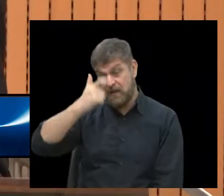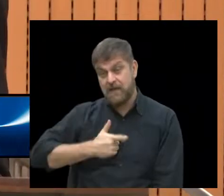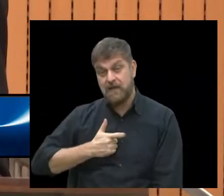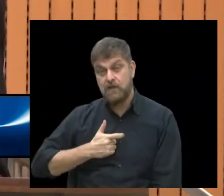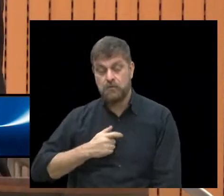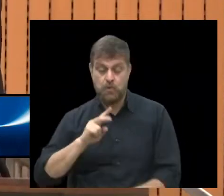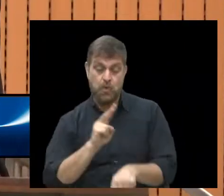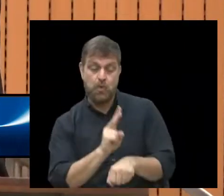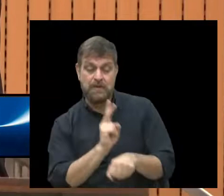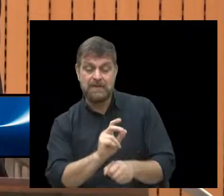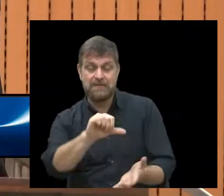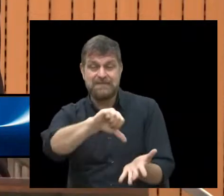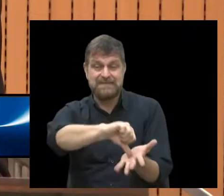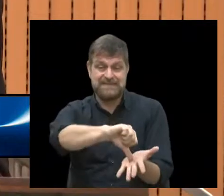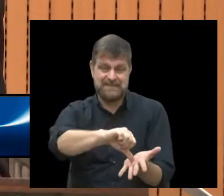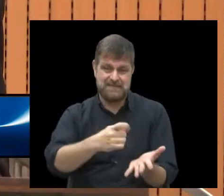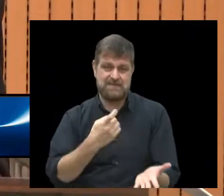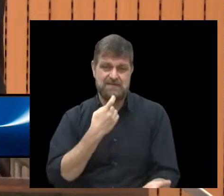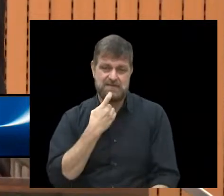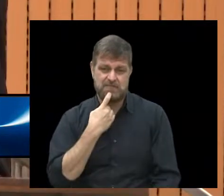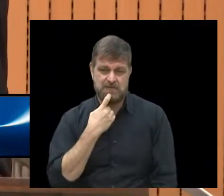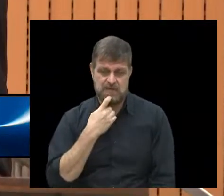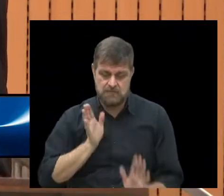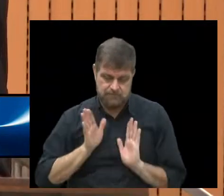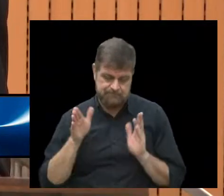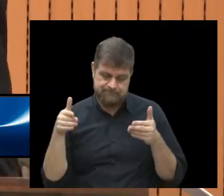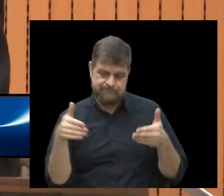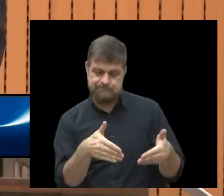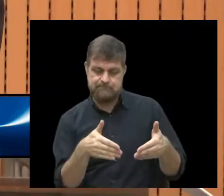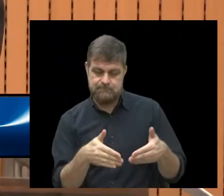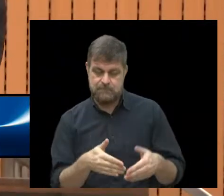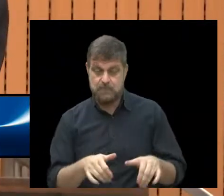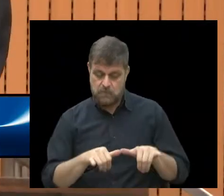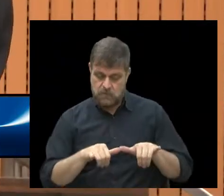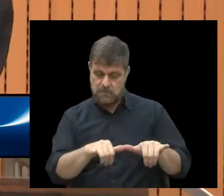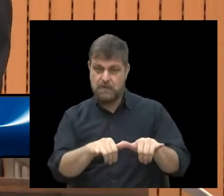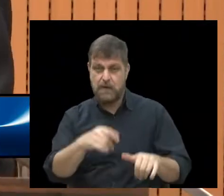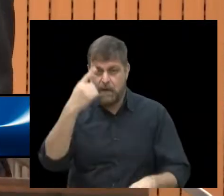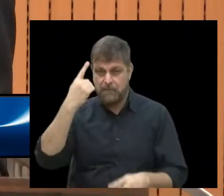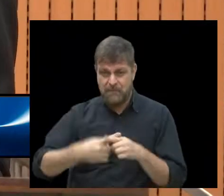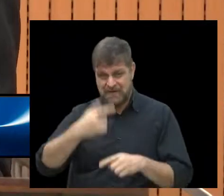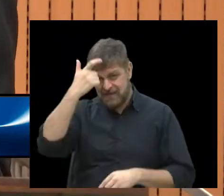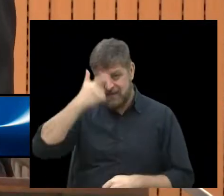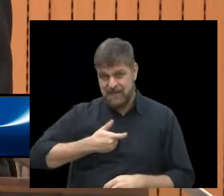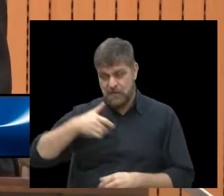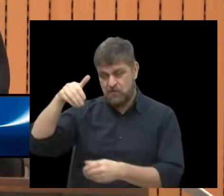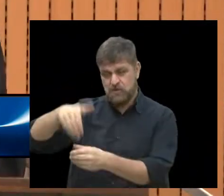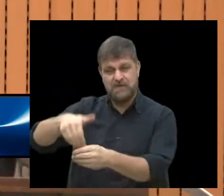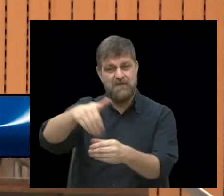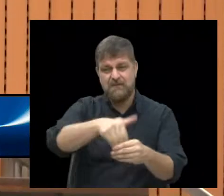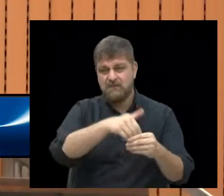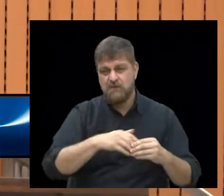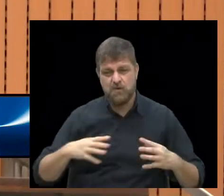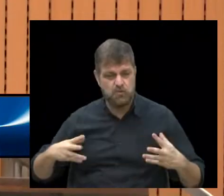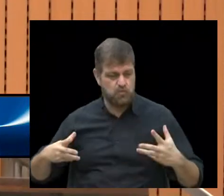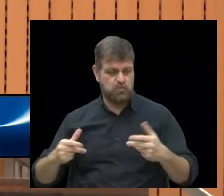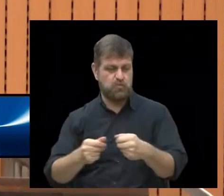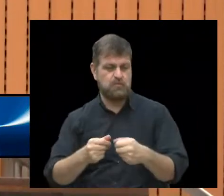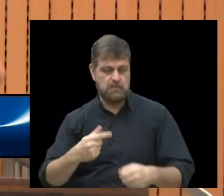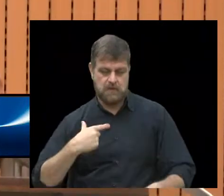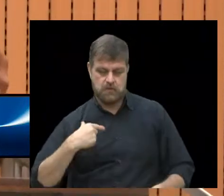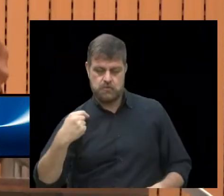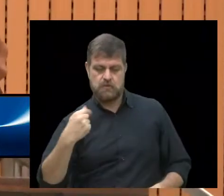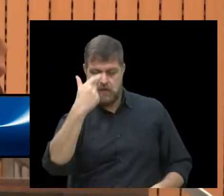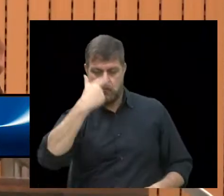cidade, a gente tem que olhar não só o satélite da região do Campo Grande, mas sim toda a cidade, porque esse vereador que teve voto em toda a cidade.